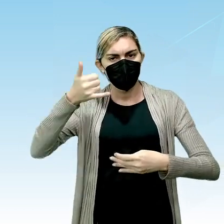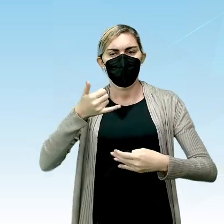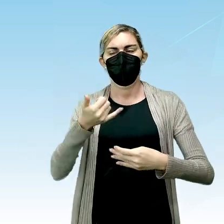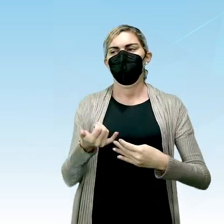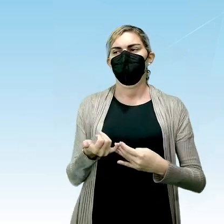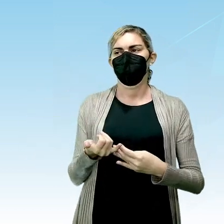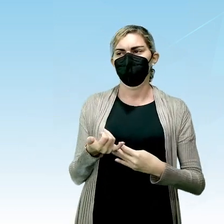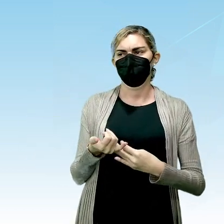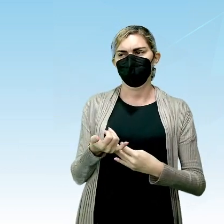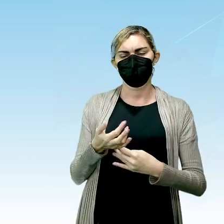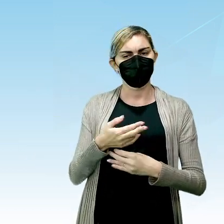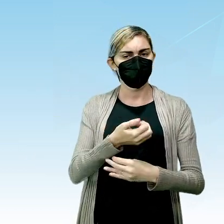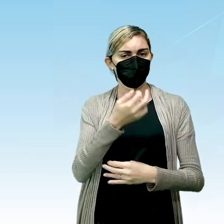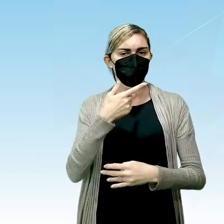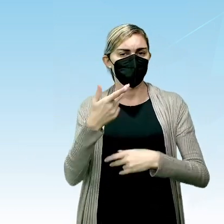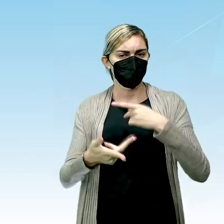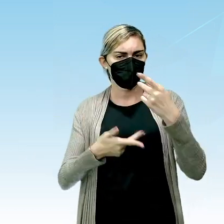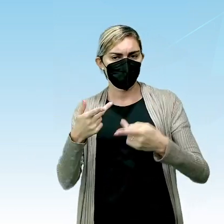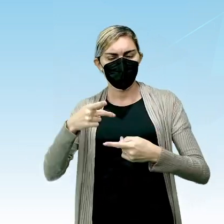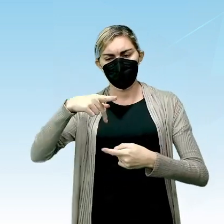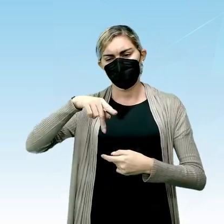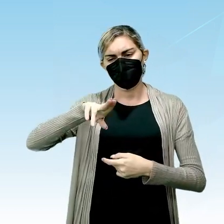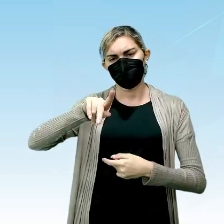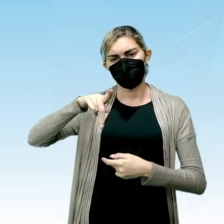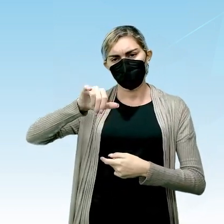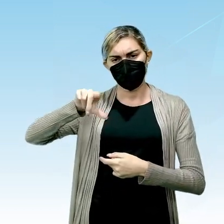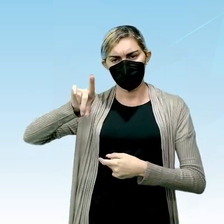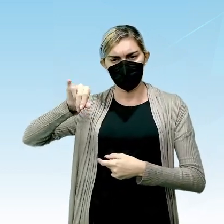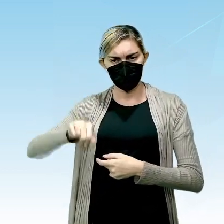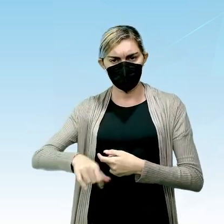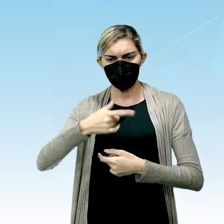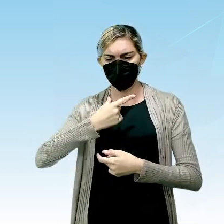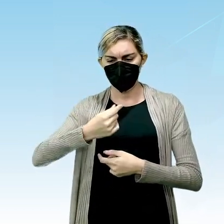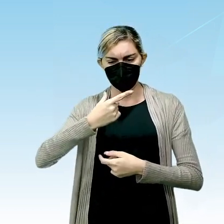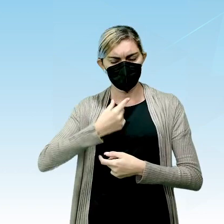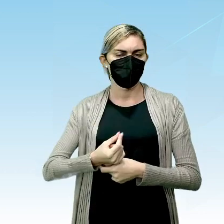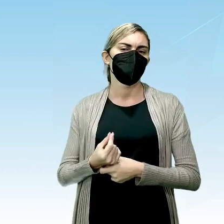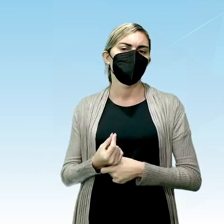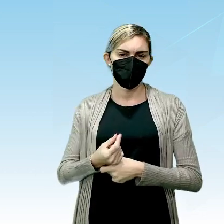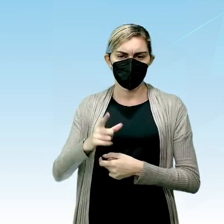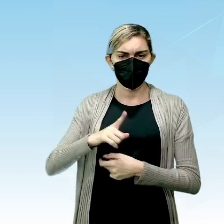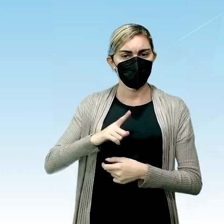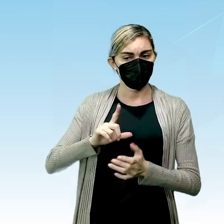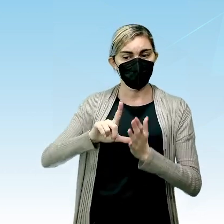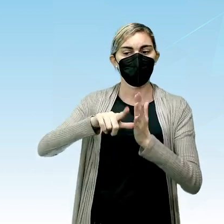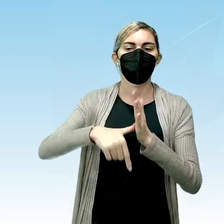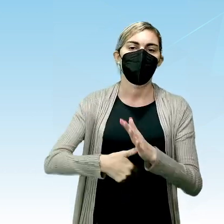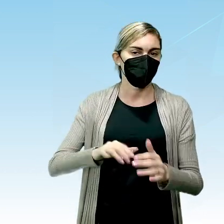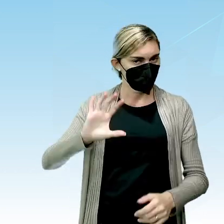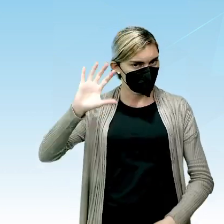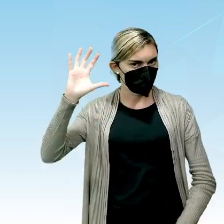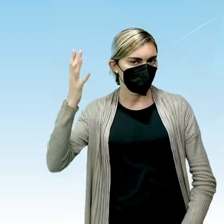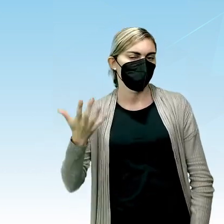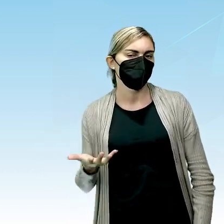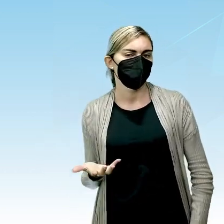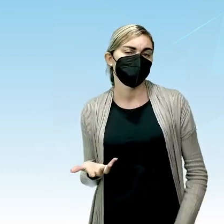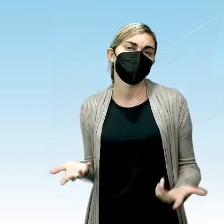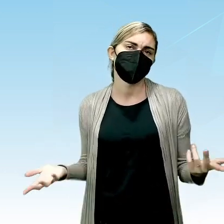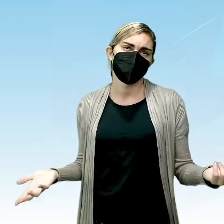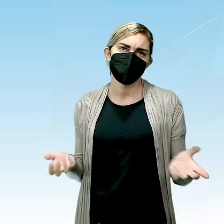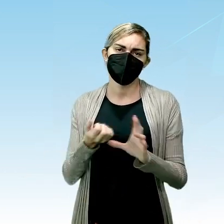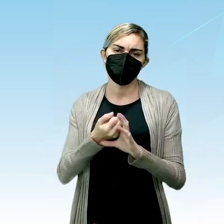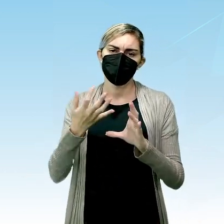E quando se fala da puberdade masculina, existe a puberdade que é precoce. Ela vai se caracterizar-se